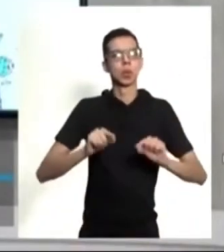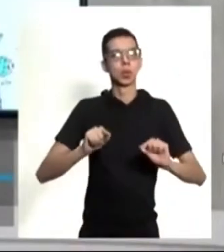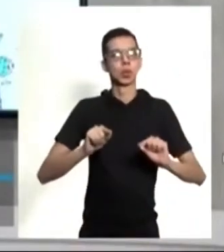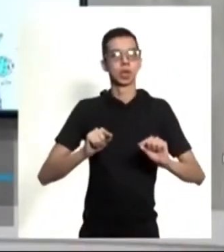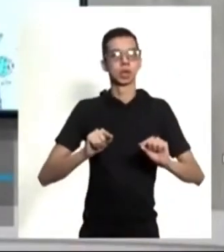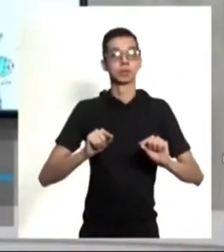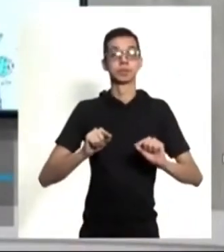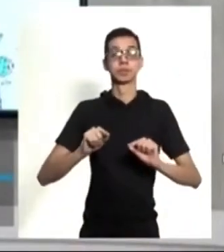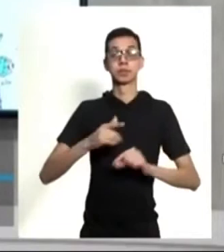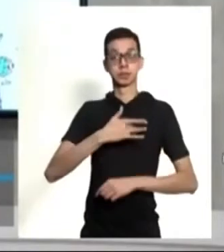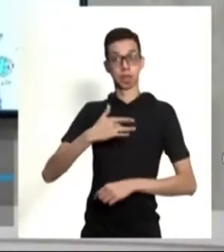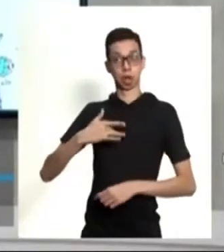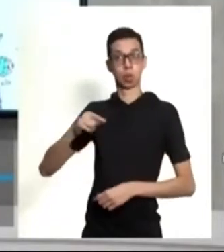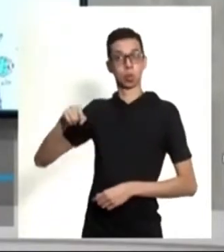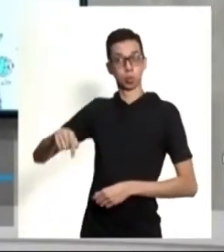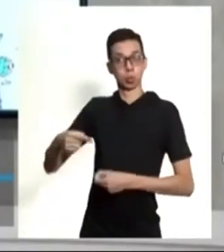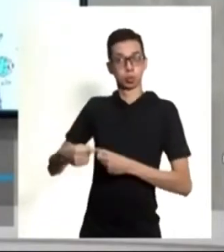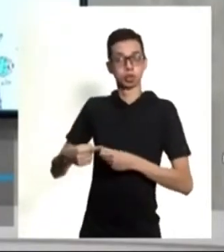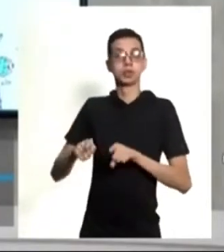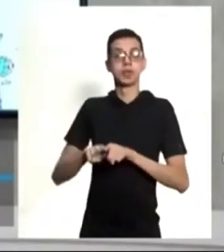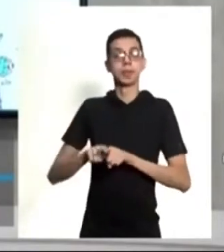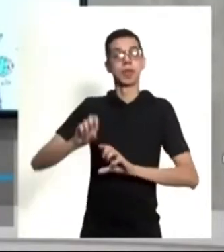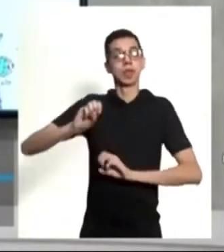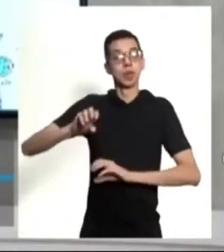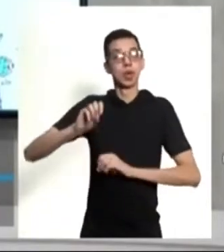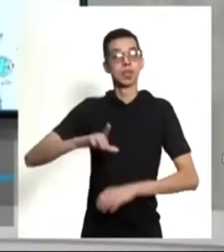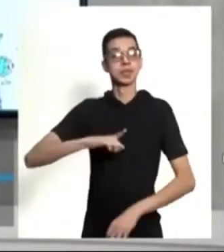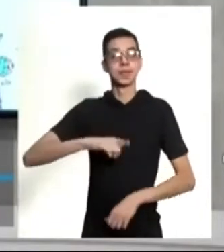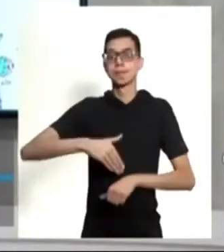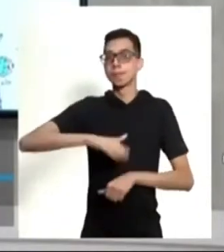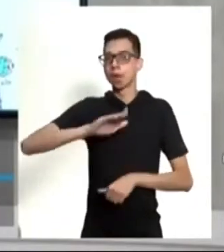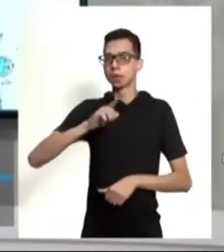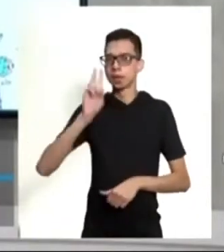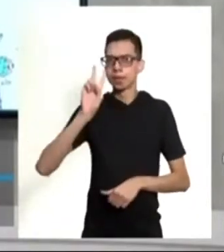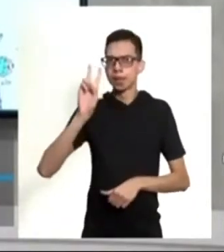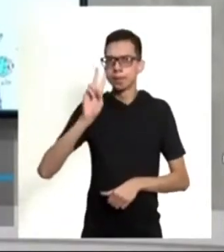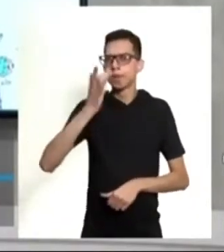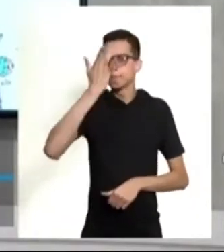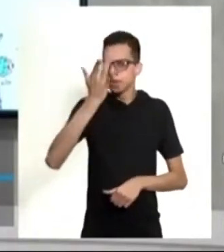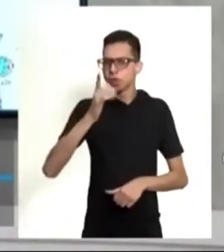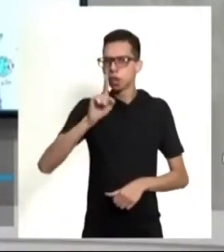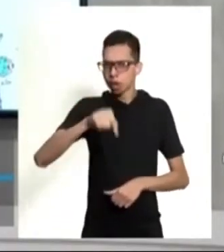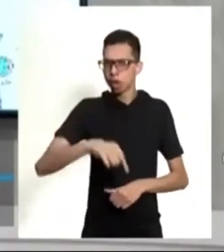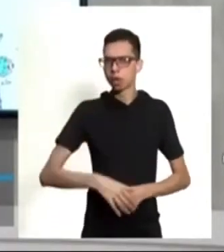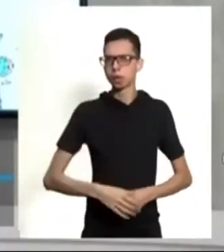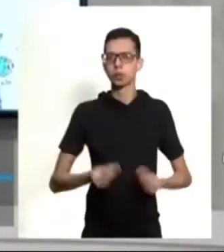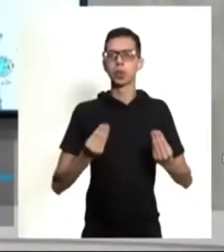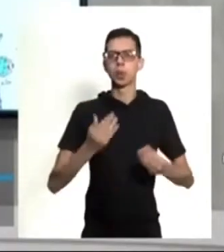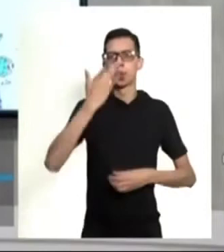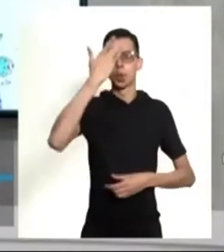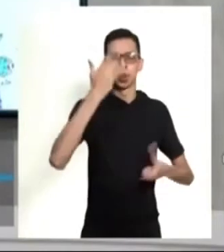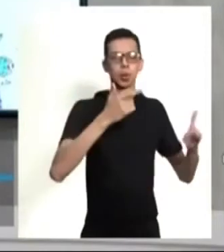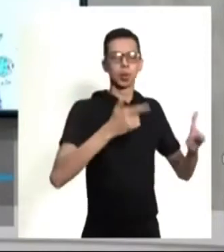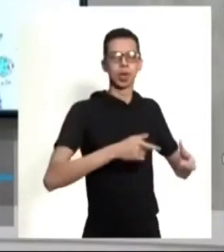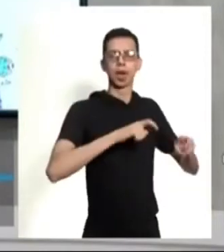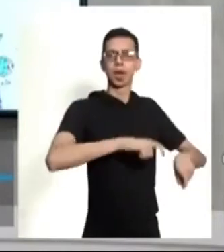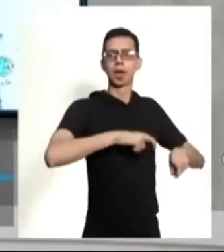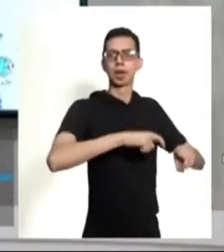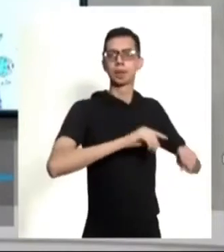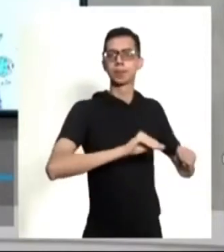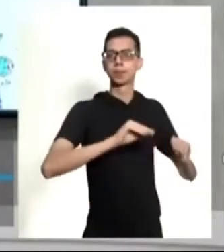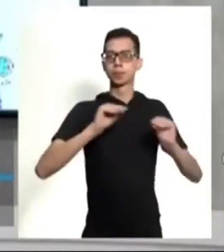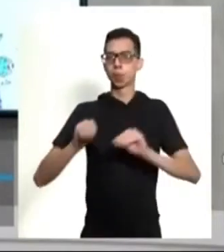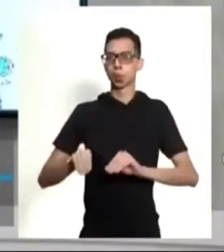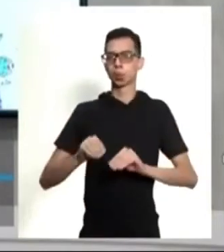educação. Bom, se a gente recortar, deve ser fácil para alguém da área rural se deslocar durante